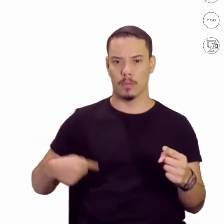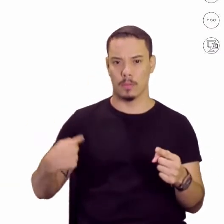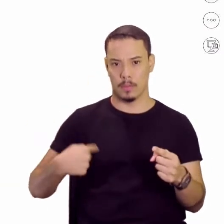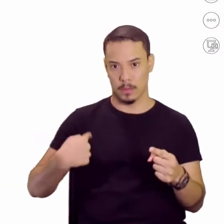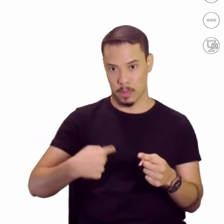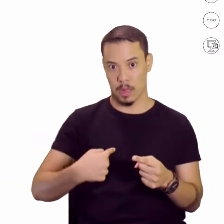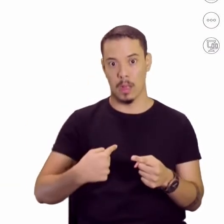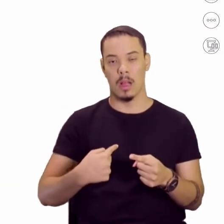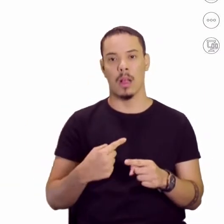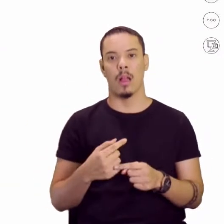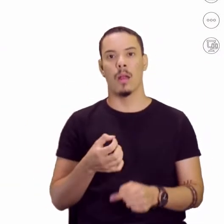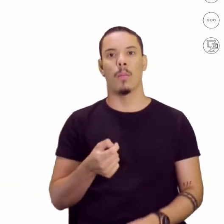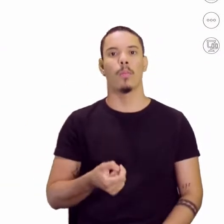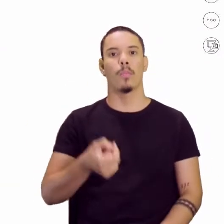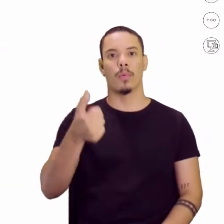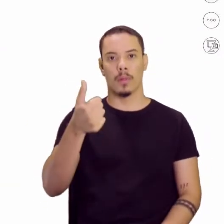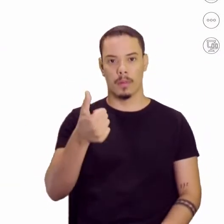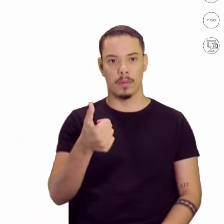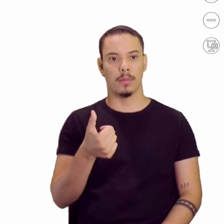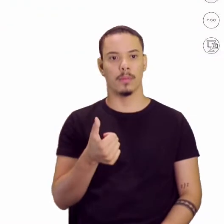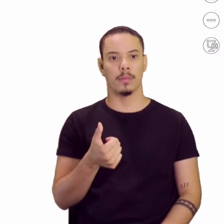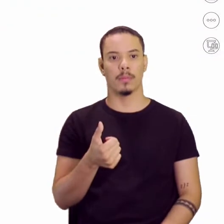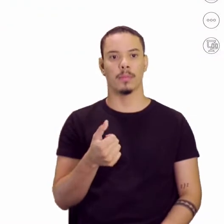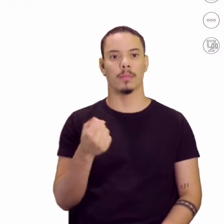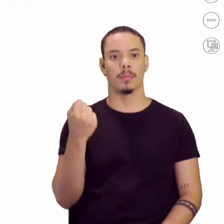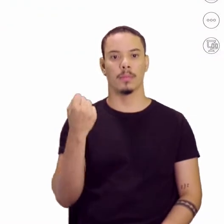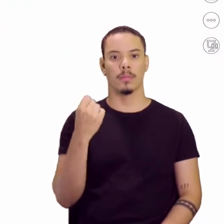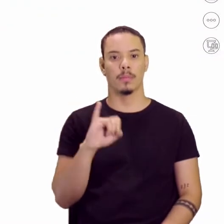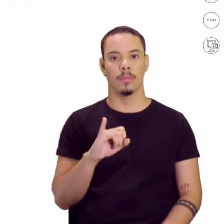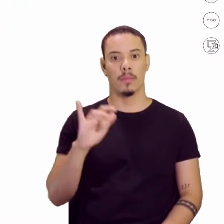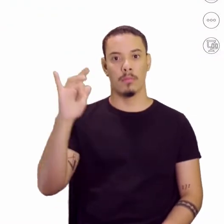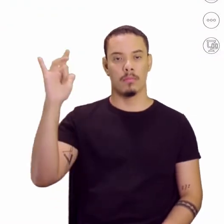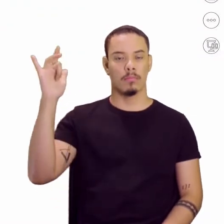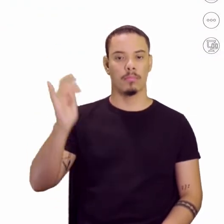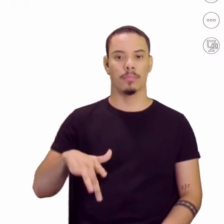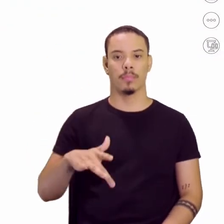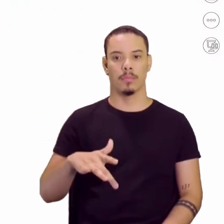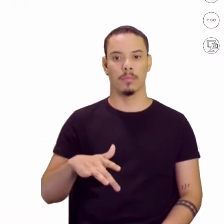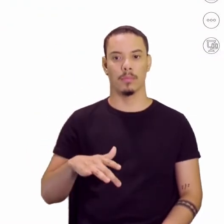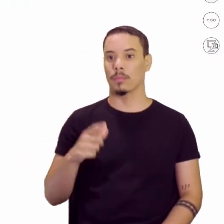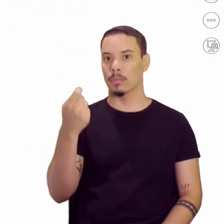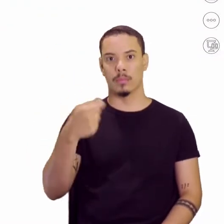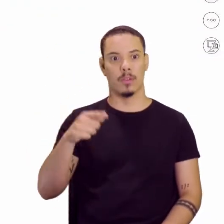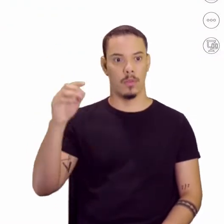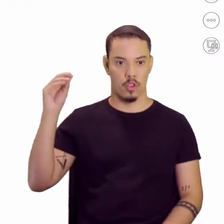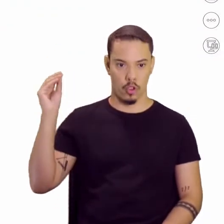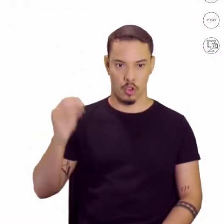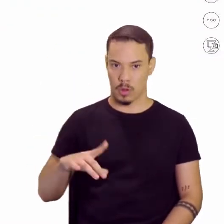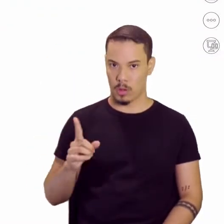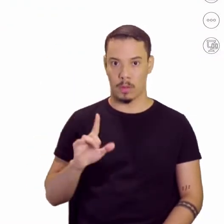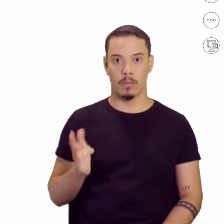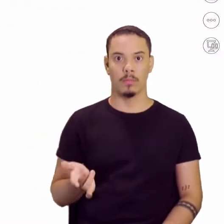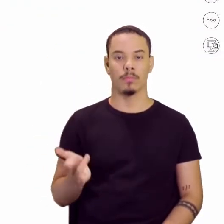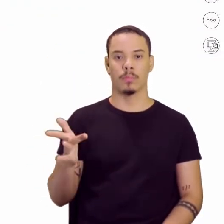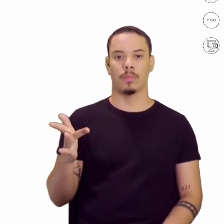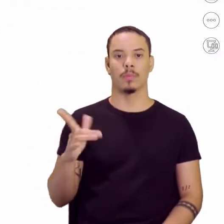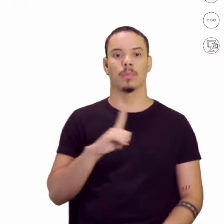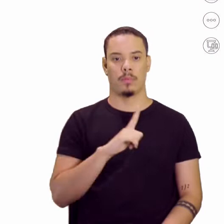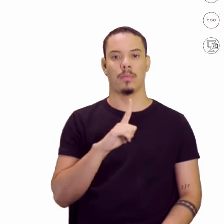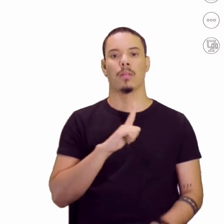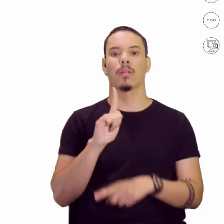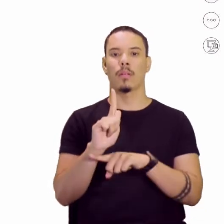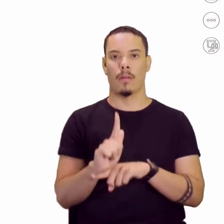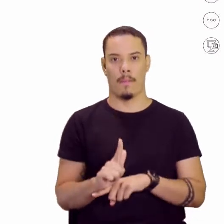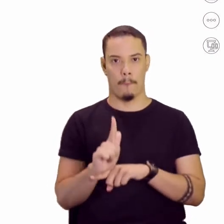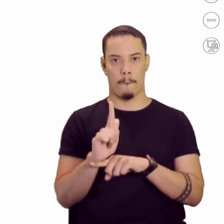Bom, e a moeda? Vamos ver. Como a moeda, quando abandonada, sem precisar de jogar, está sujeita à aceleração gravitacional,